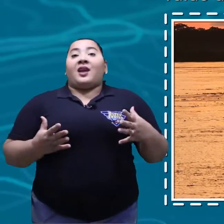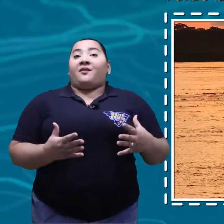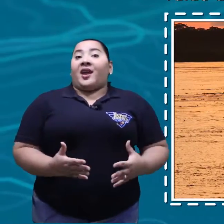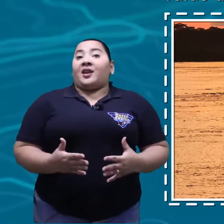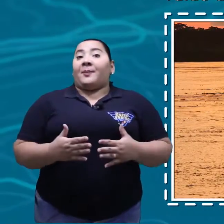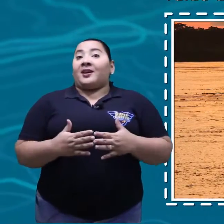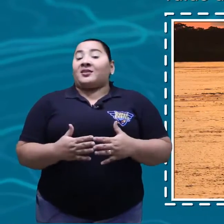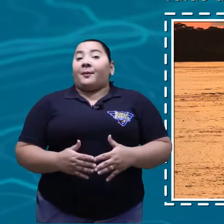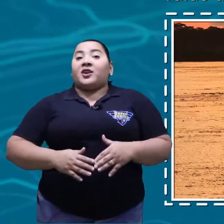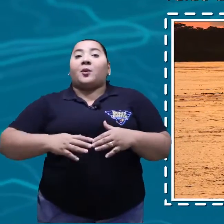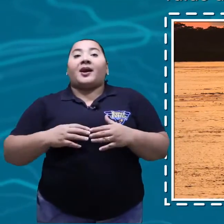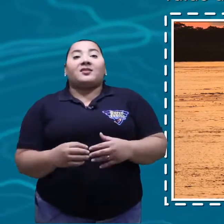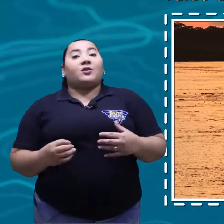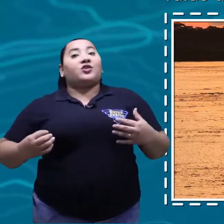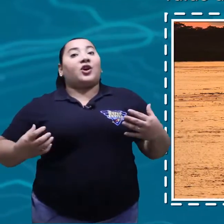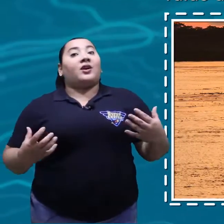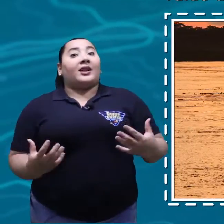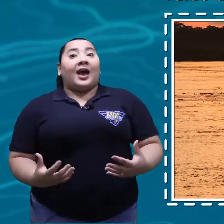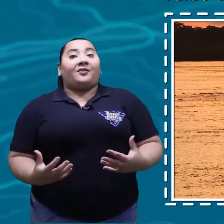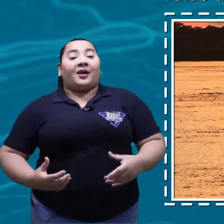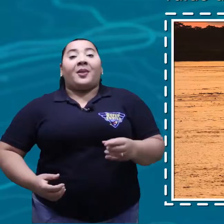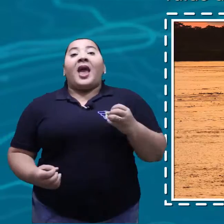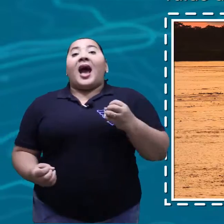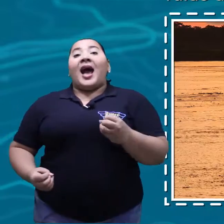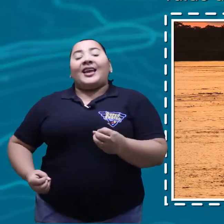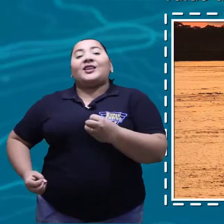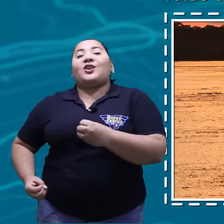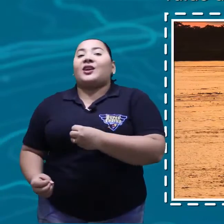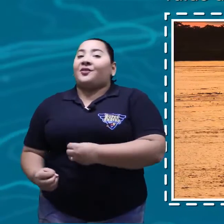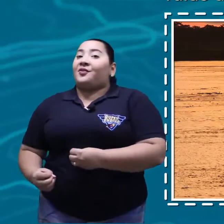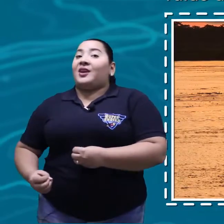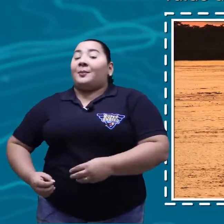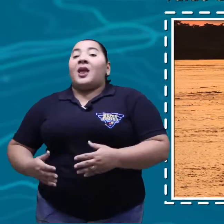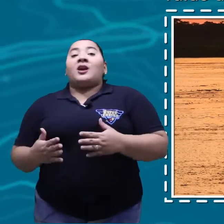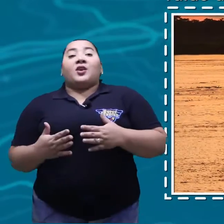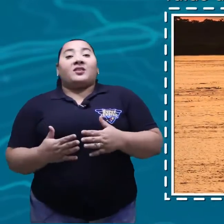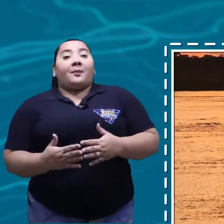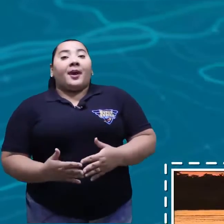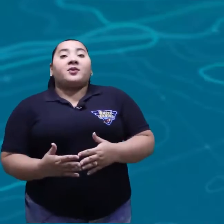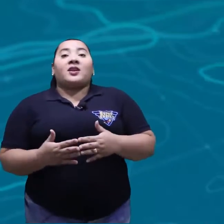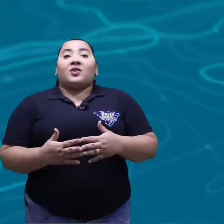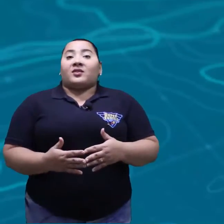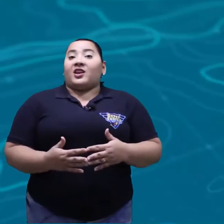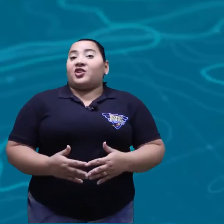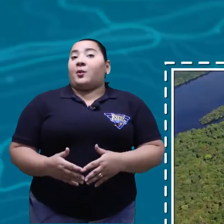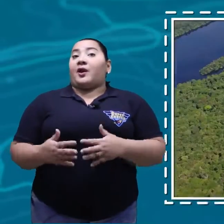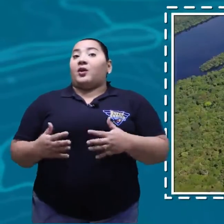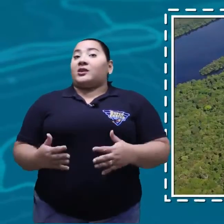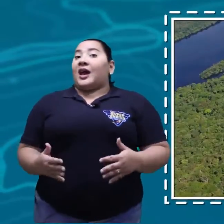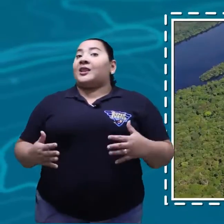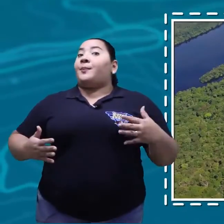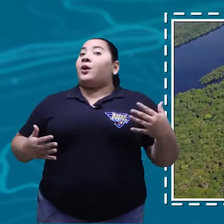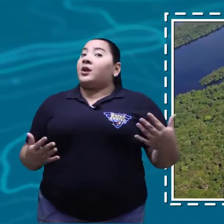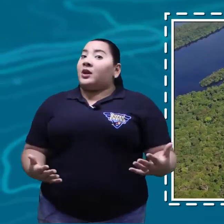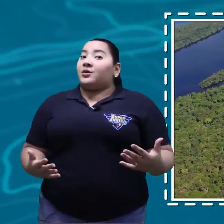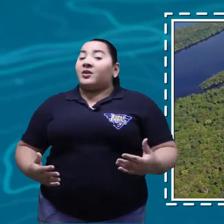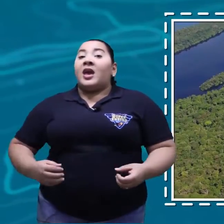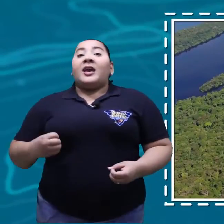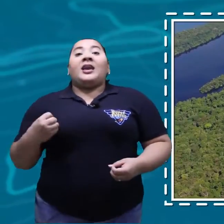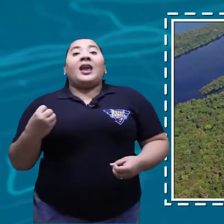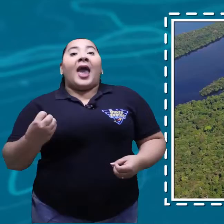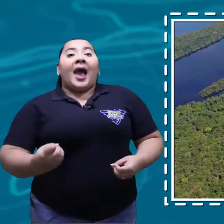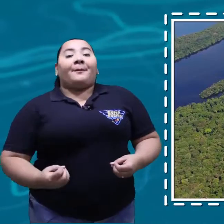isso se refere basicamente a uma questão geográfica a hidrografia nós sabemos que a nossa região é cortada por